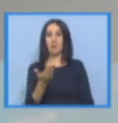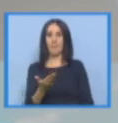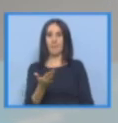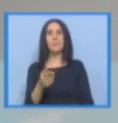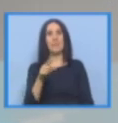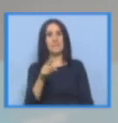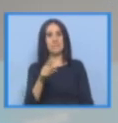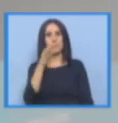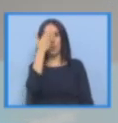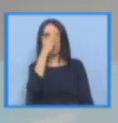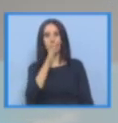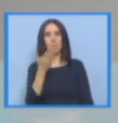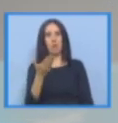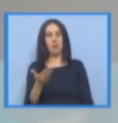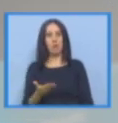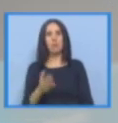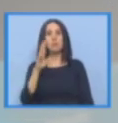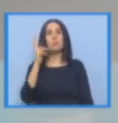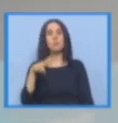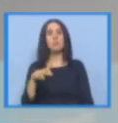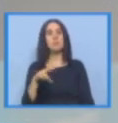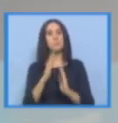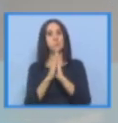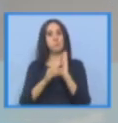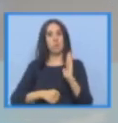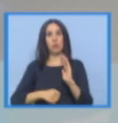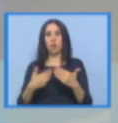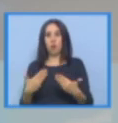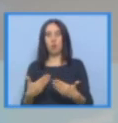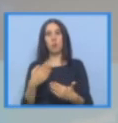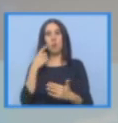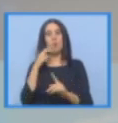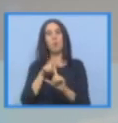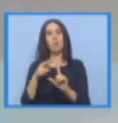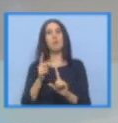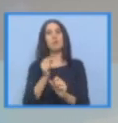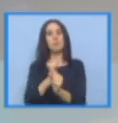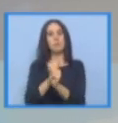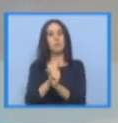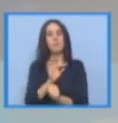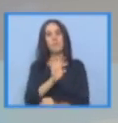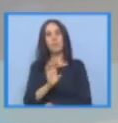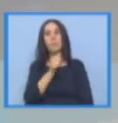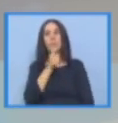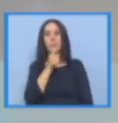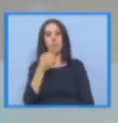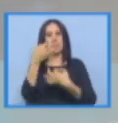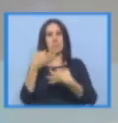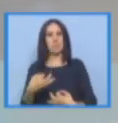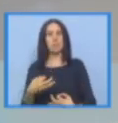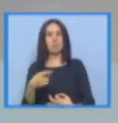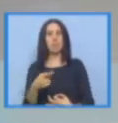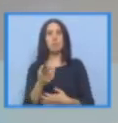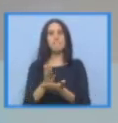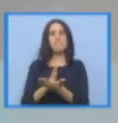Agência.eclésia.pt é aqui que encontra o que acontece na Igreja Católica. Agora olhamos o trabalho e a forma como a sua dignidade está ou